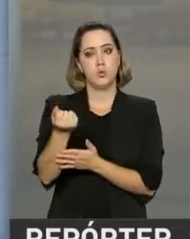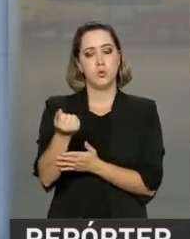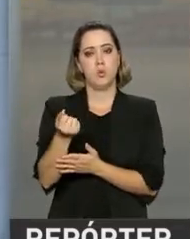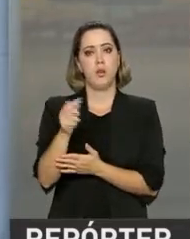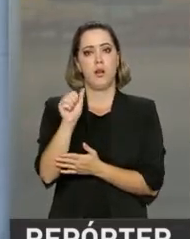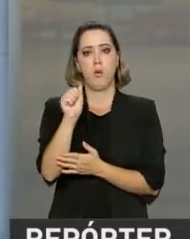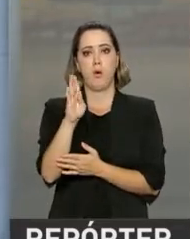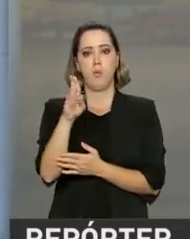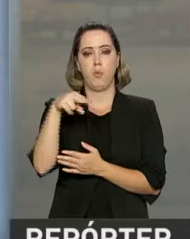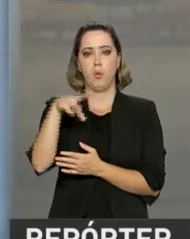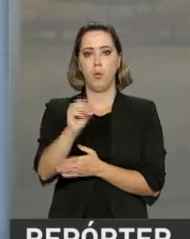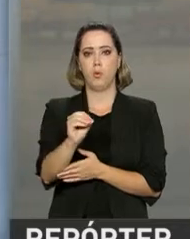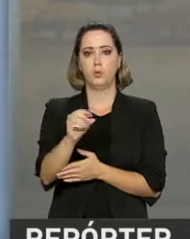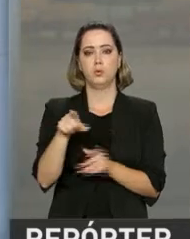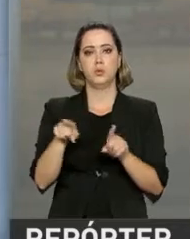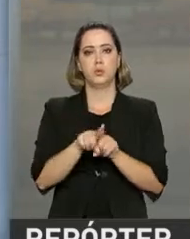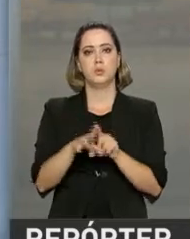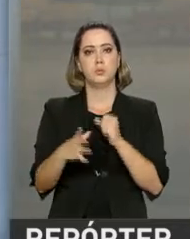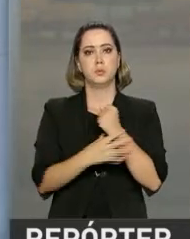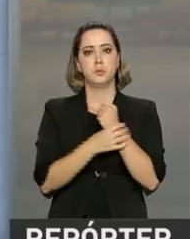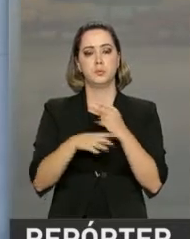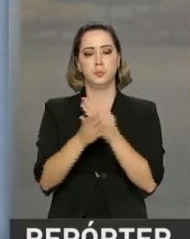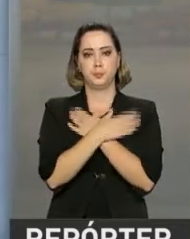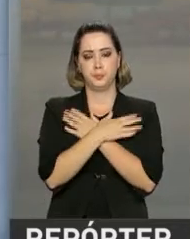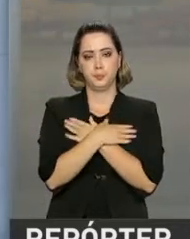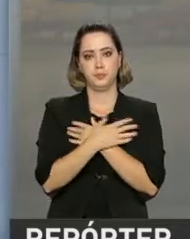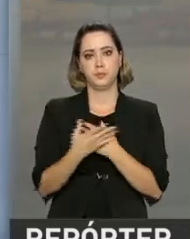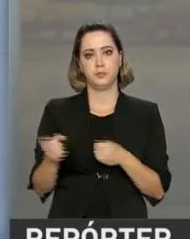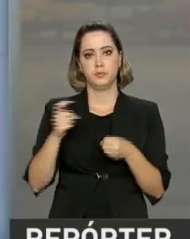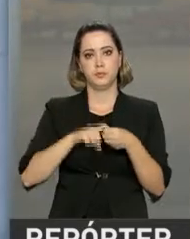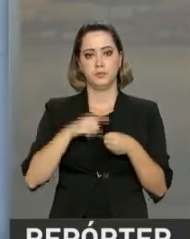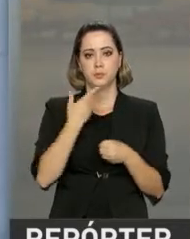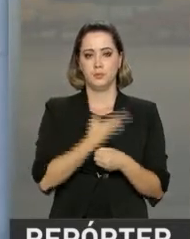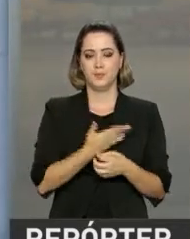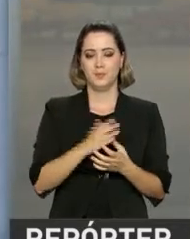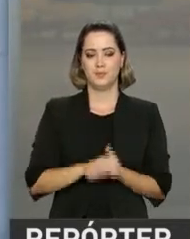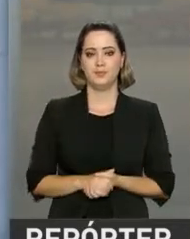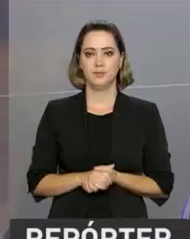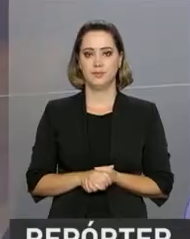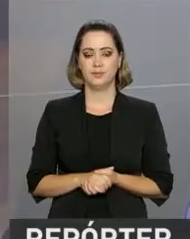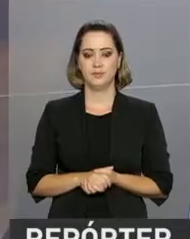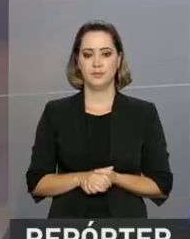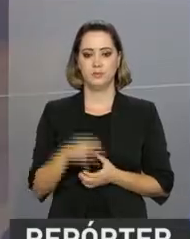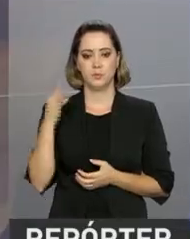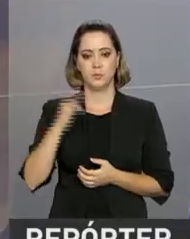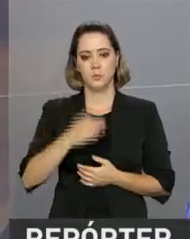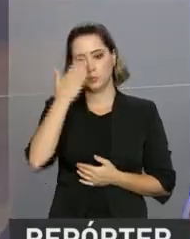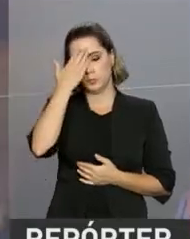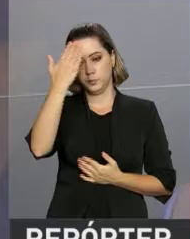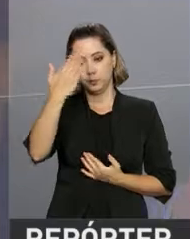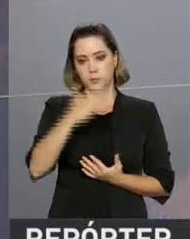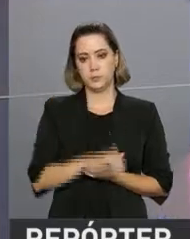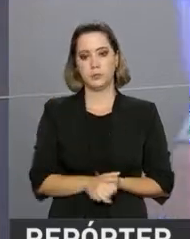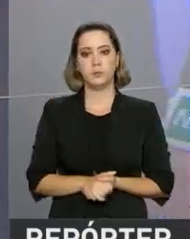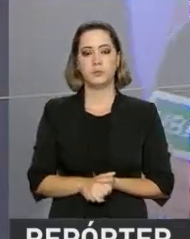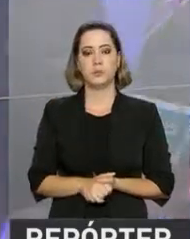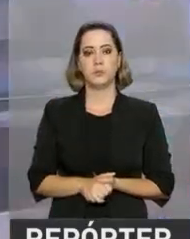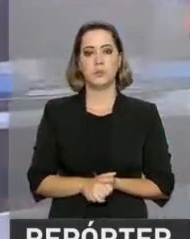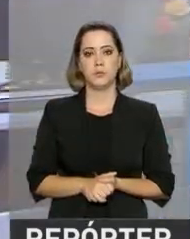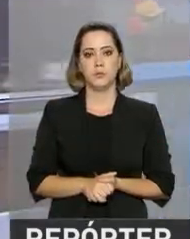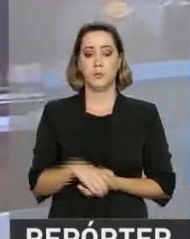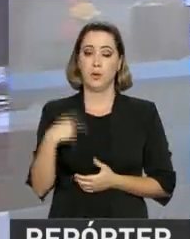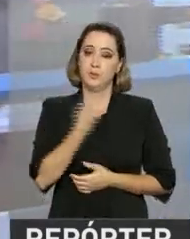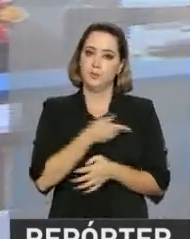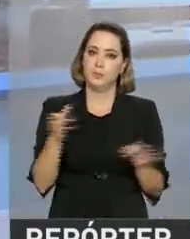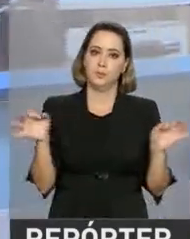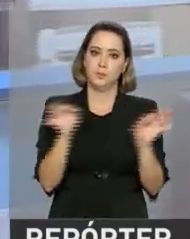do abono salarial e do seguro-desemprego. Eu volto com você no estúdio, Roberto. Tá certo, Ney. Obrigado por essas informações. Nós